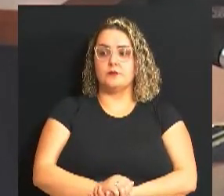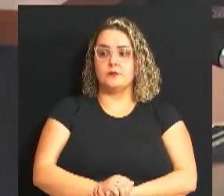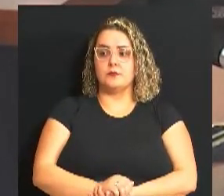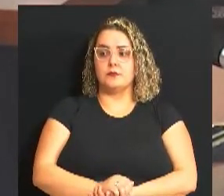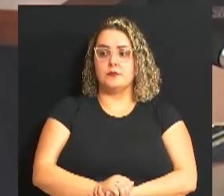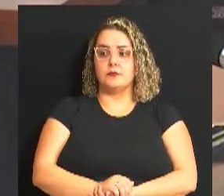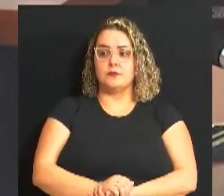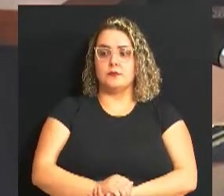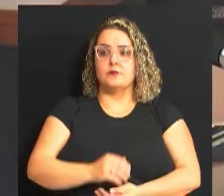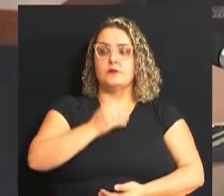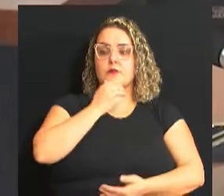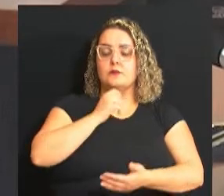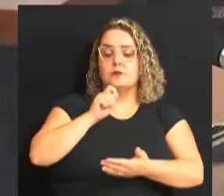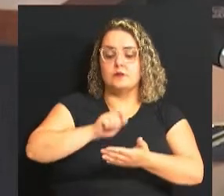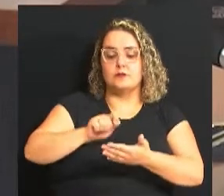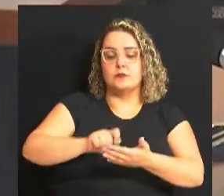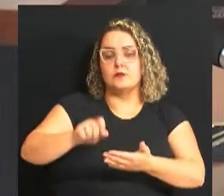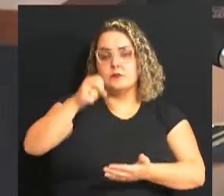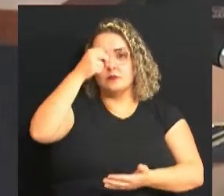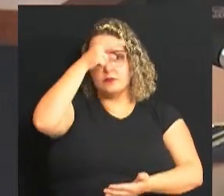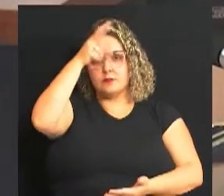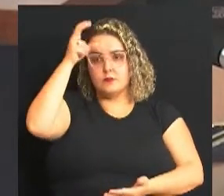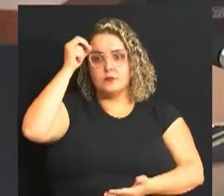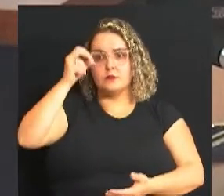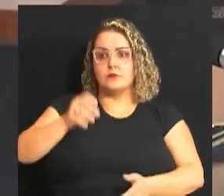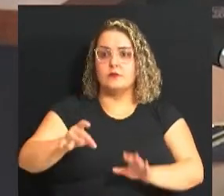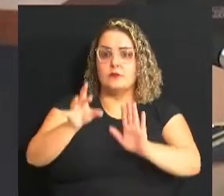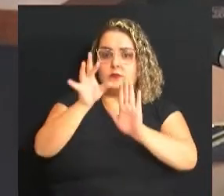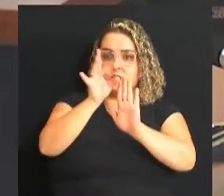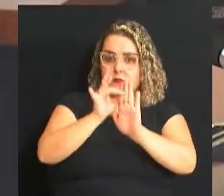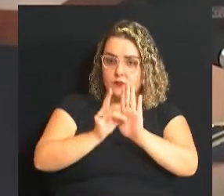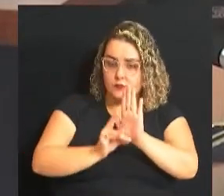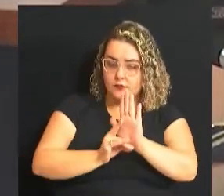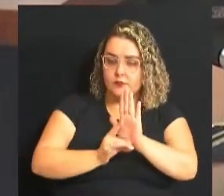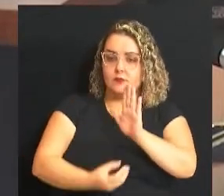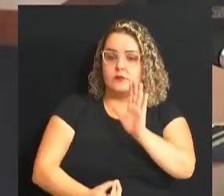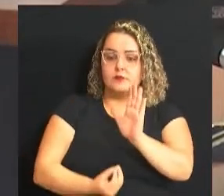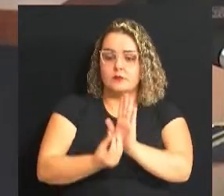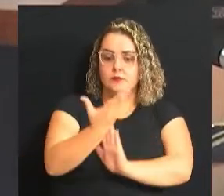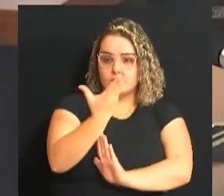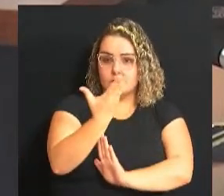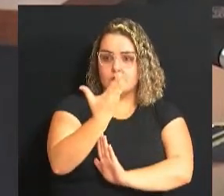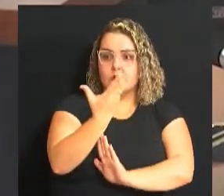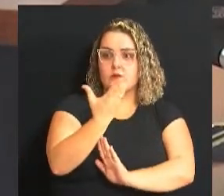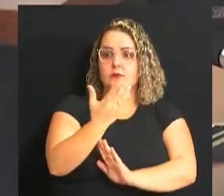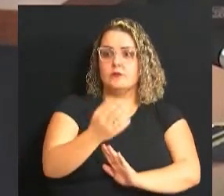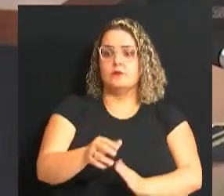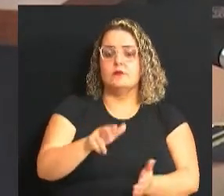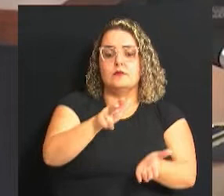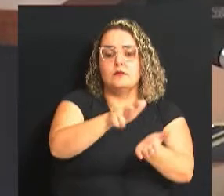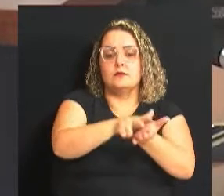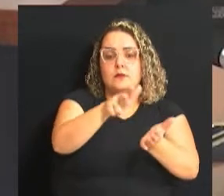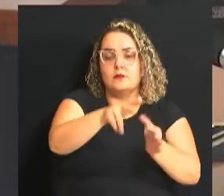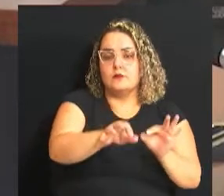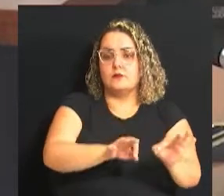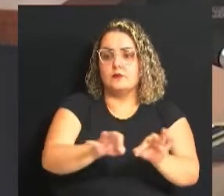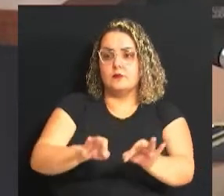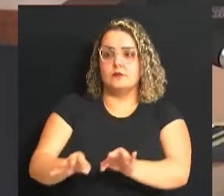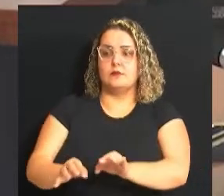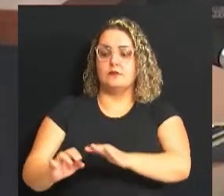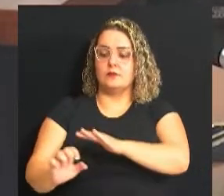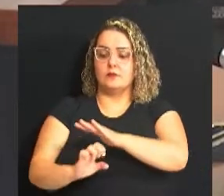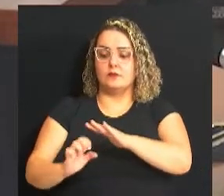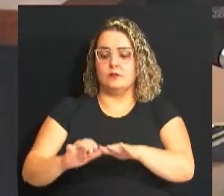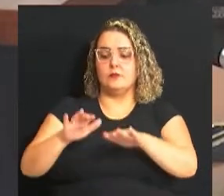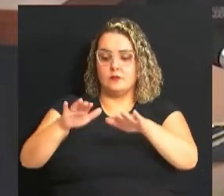236.450, de autoria do prefeito municipal, que dispõe sobre a criação do programa de regularização de empresas